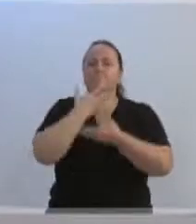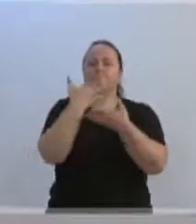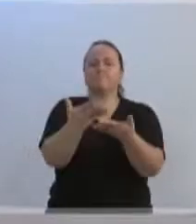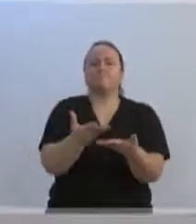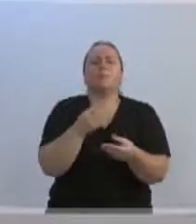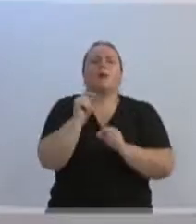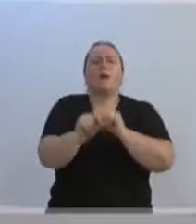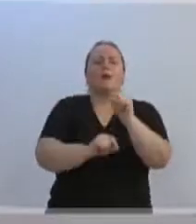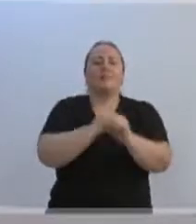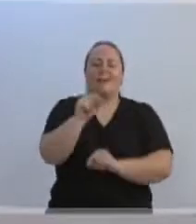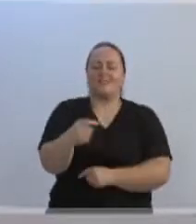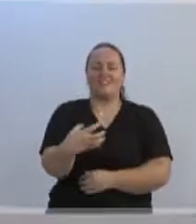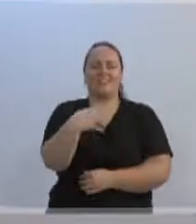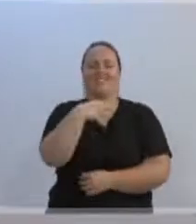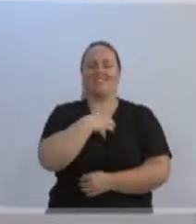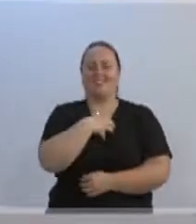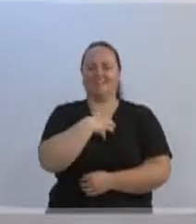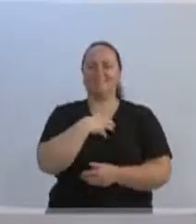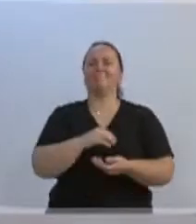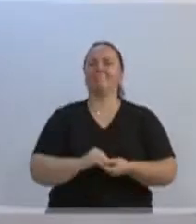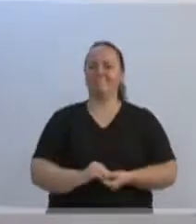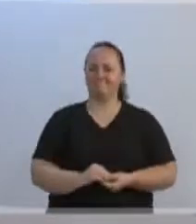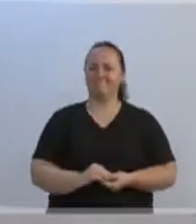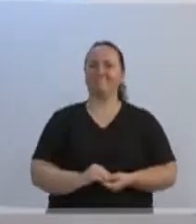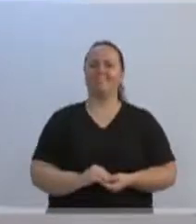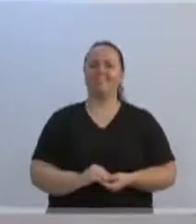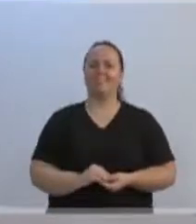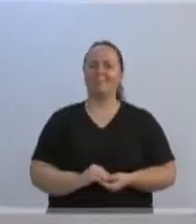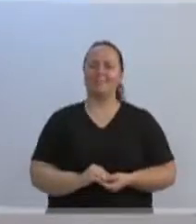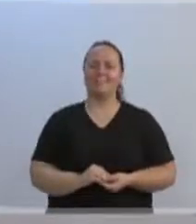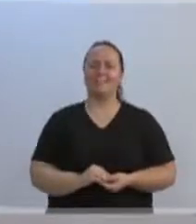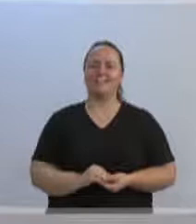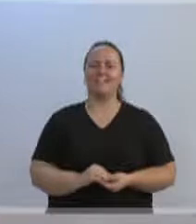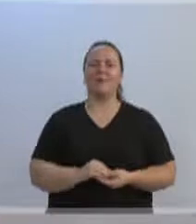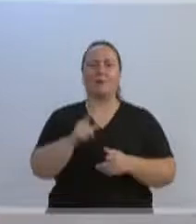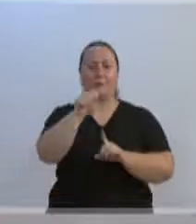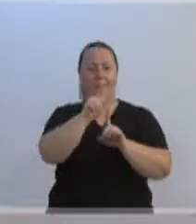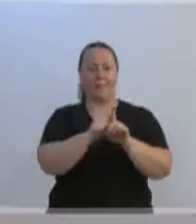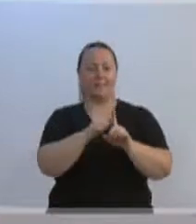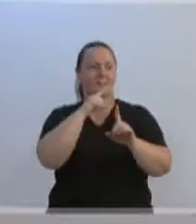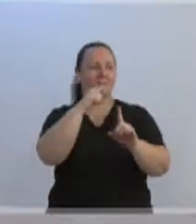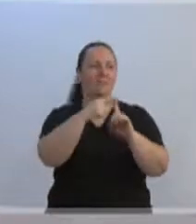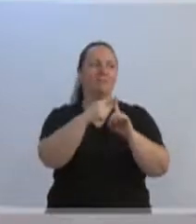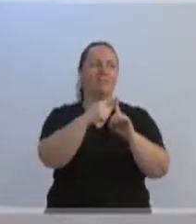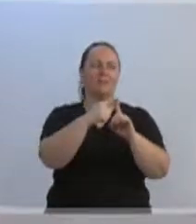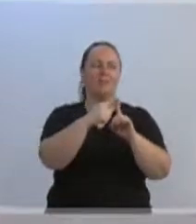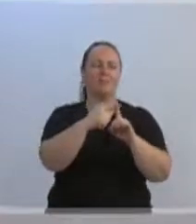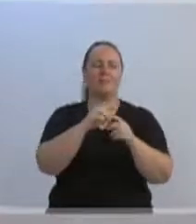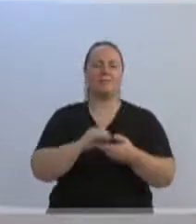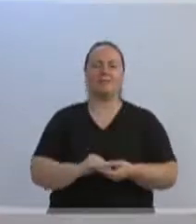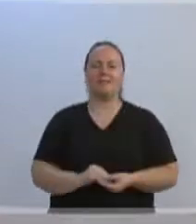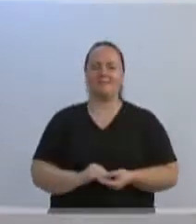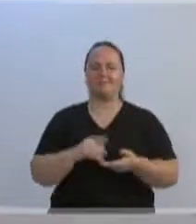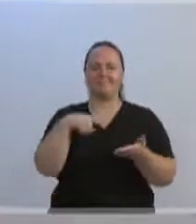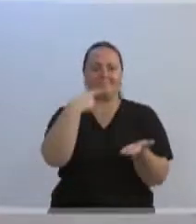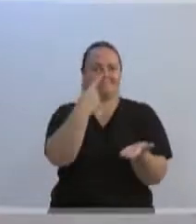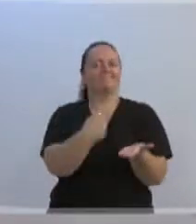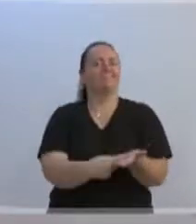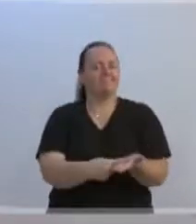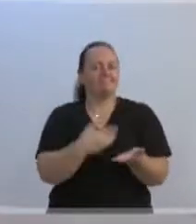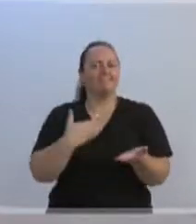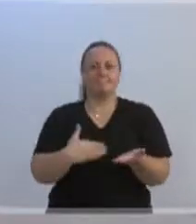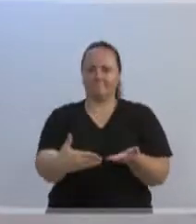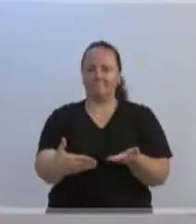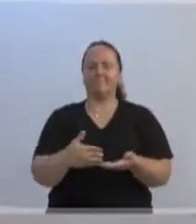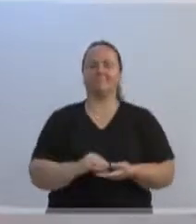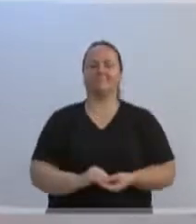que têm eu acho que o mês de setembro sobretudo vai ser um mês muito positivo para que a gente possa fazer essa indicação e uma das questões